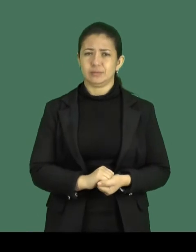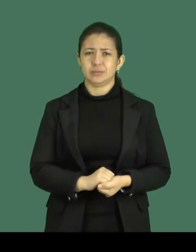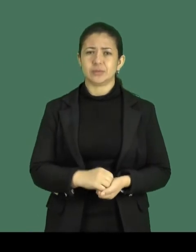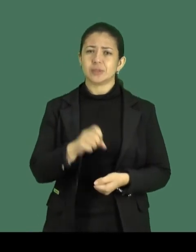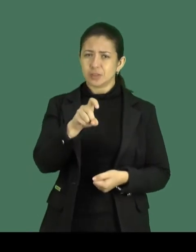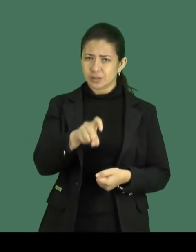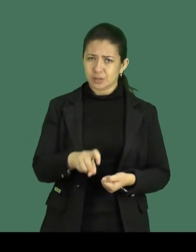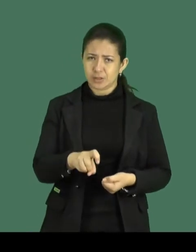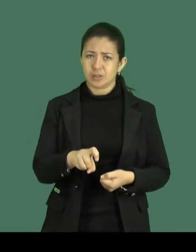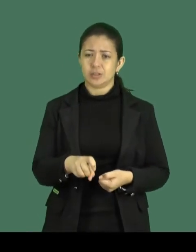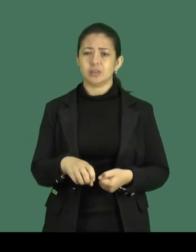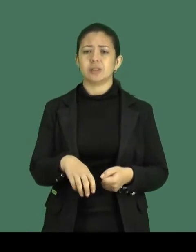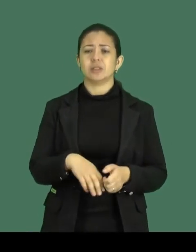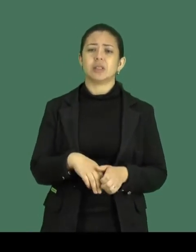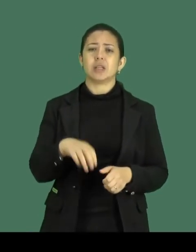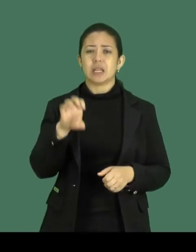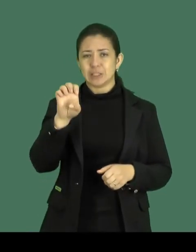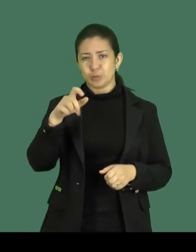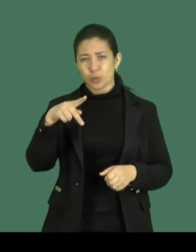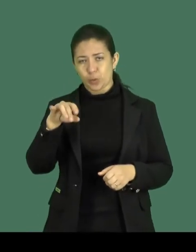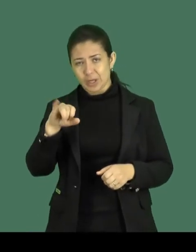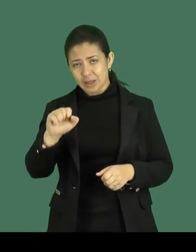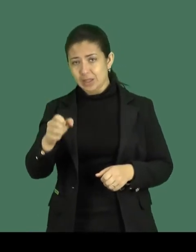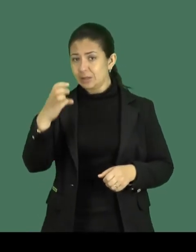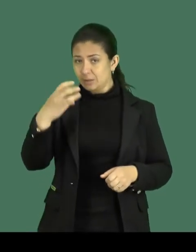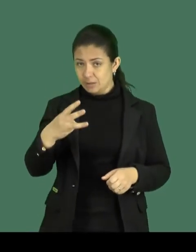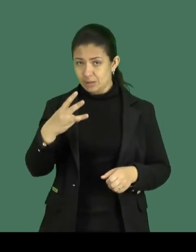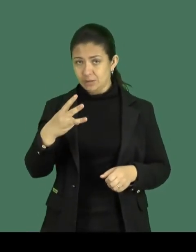X é o expoente do 3 que dá 27.